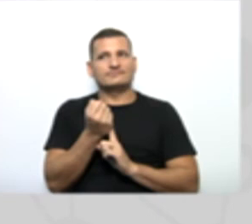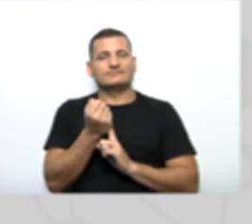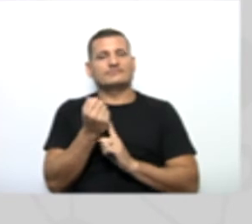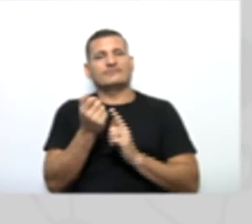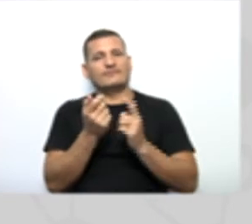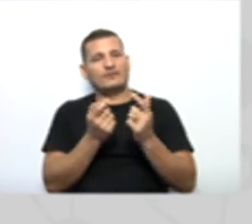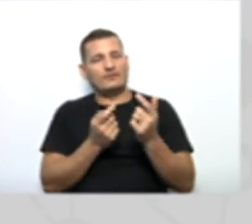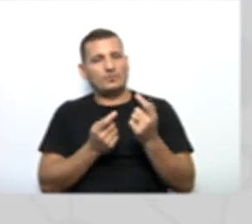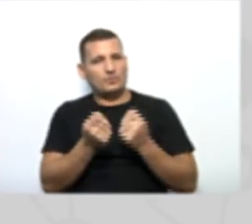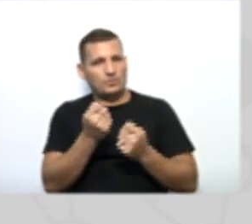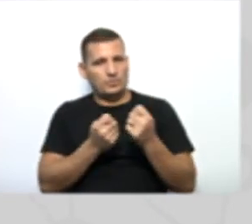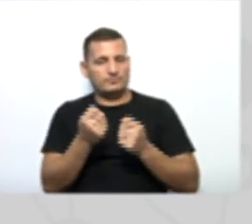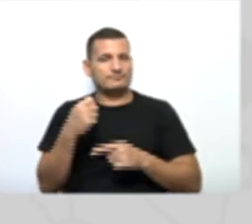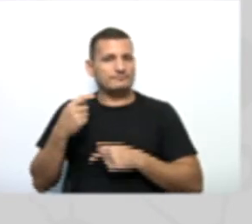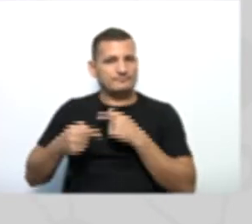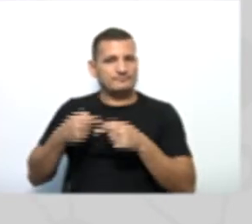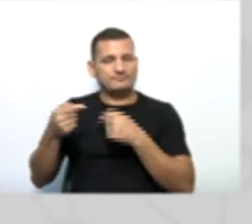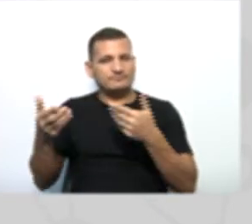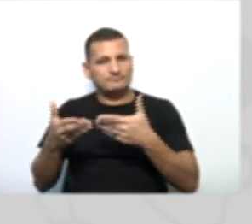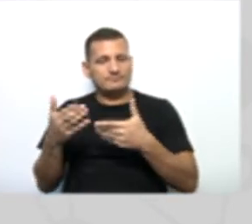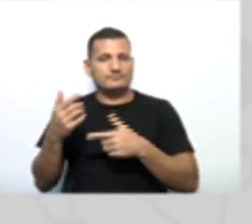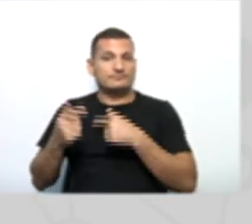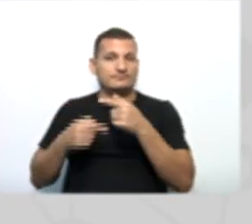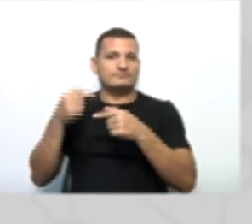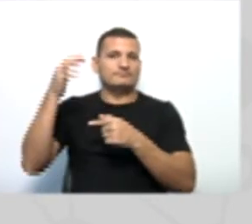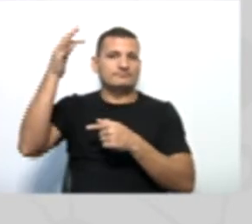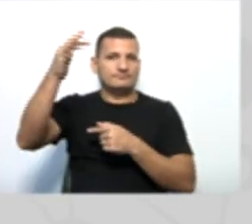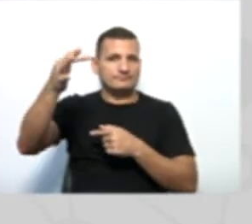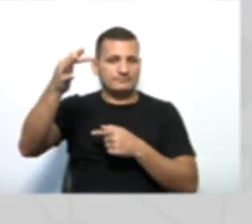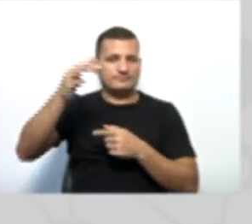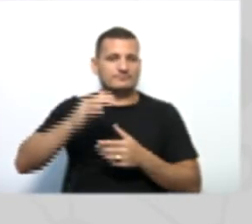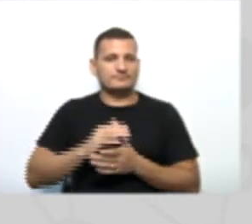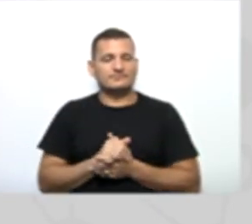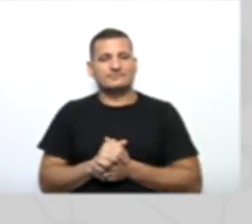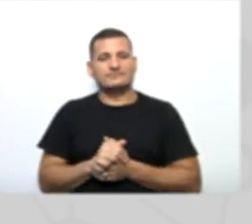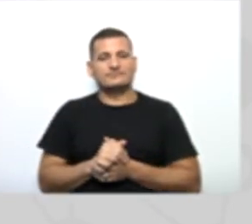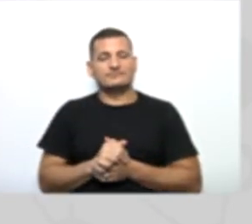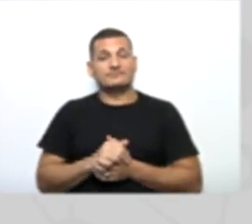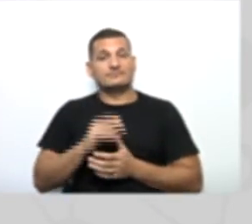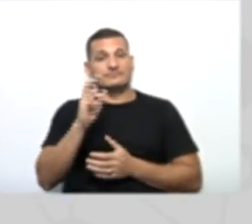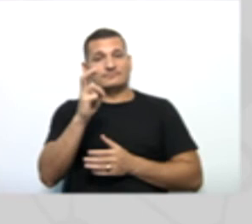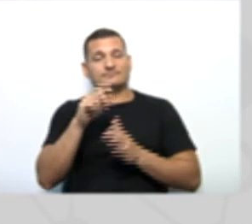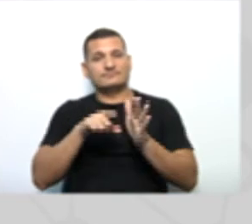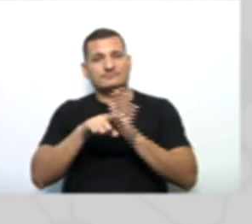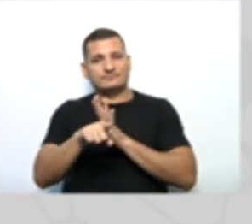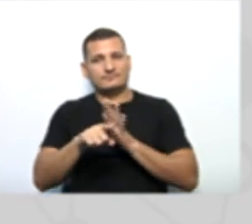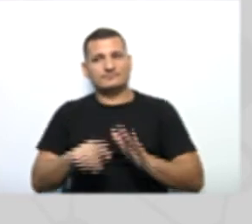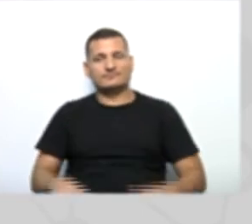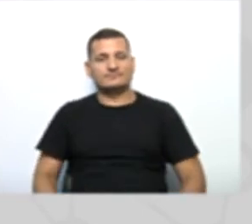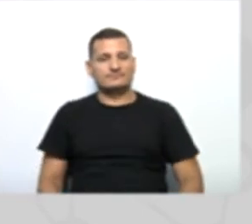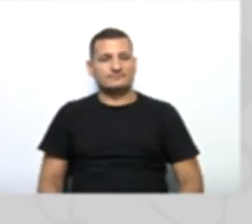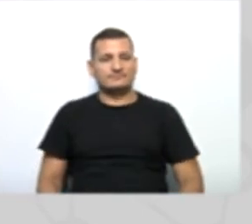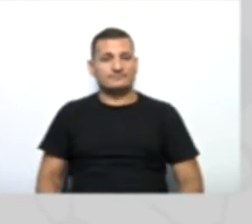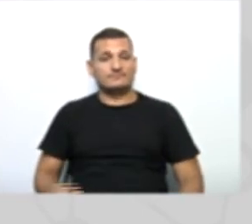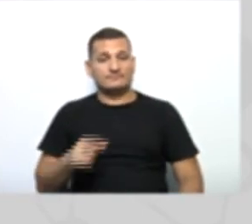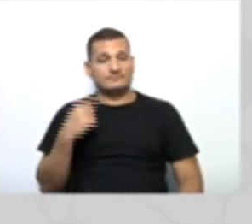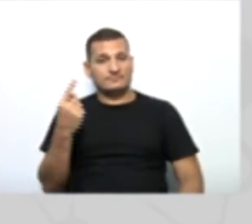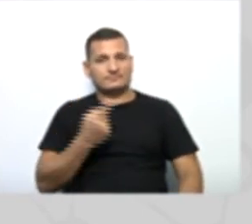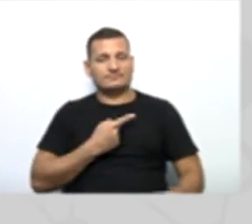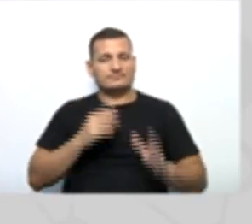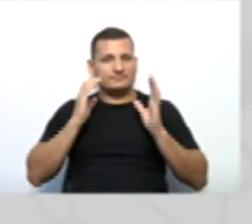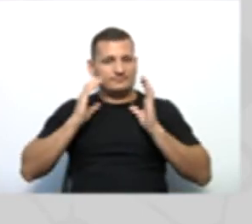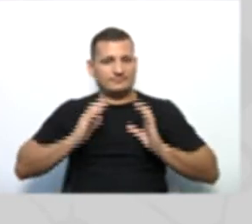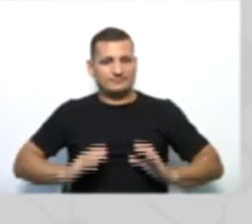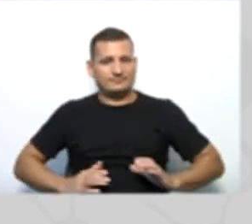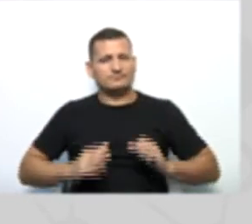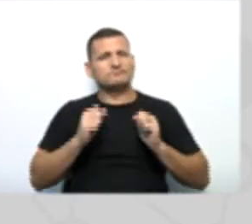para gerações atuais e futuras. Próxima questão, professor Kleber, vamos lá. Nós, como cidadãos,